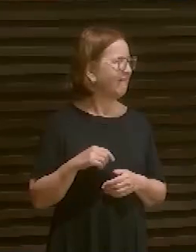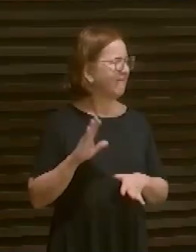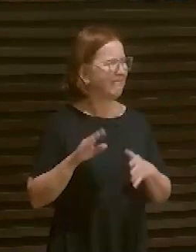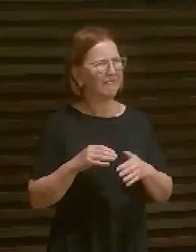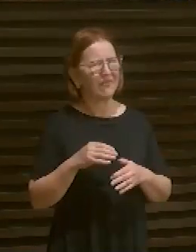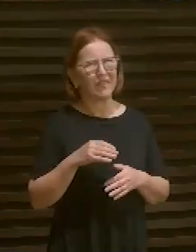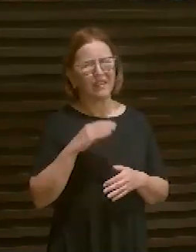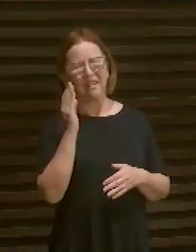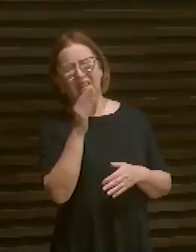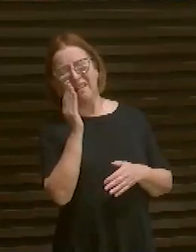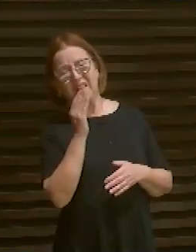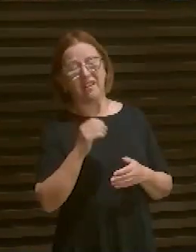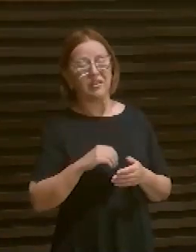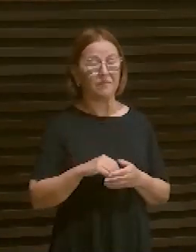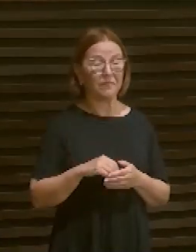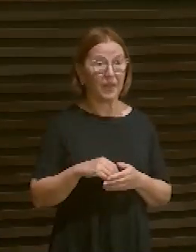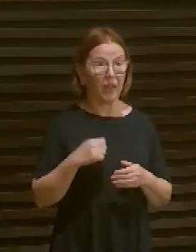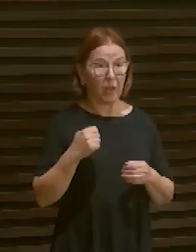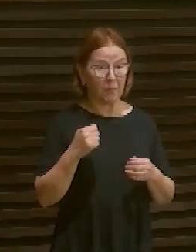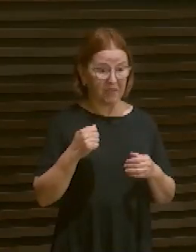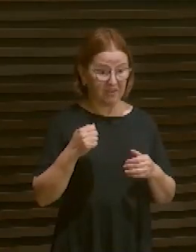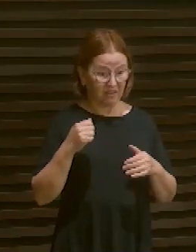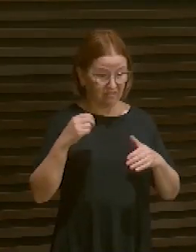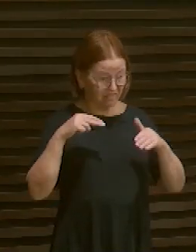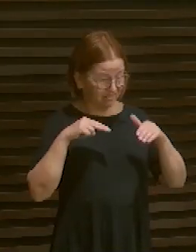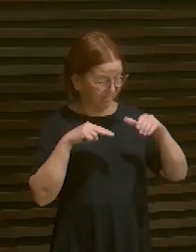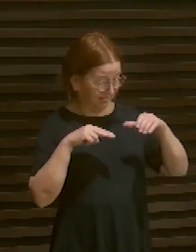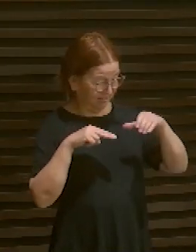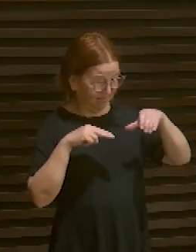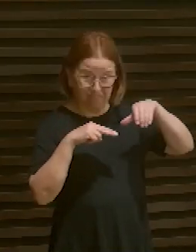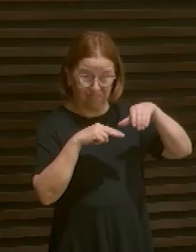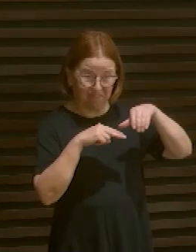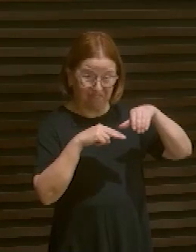Aí cheguei lá, tinha que entrar naquilo, eu disse: